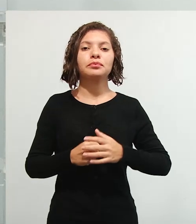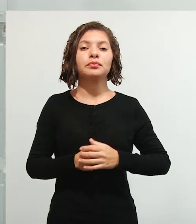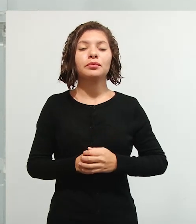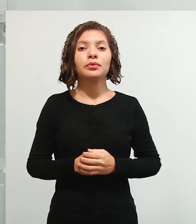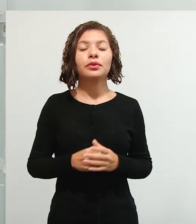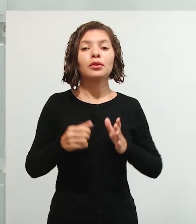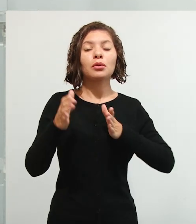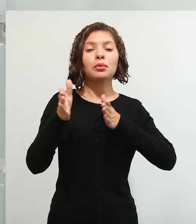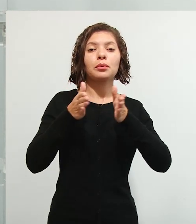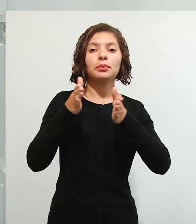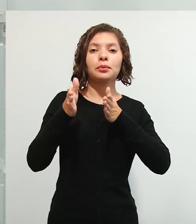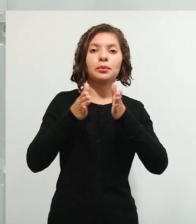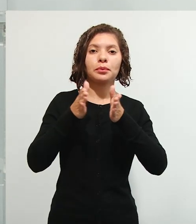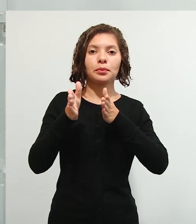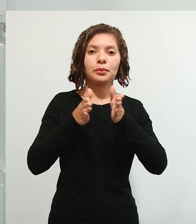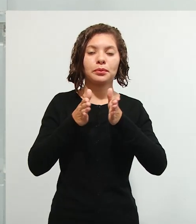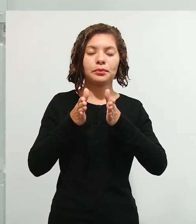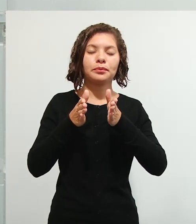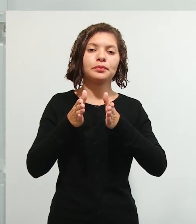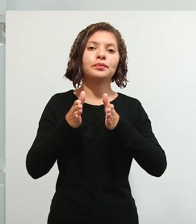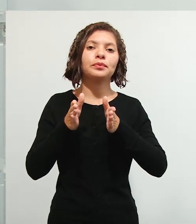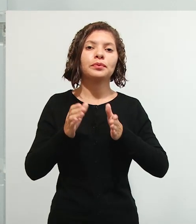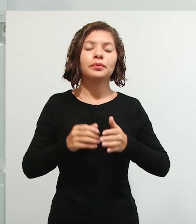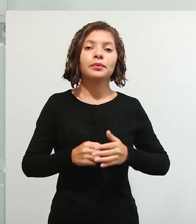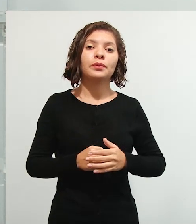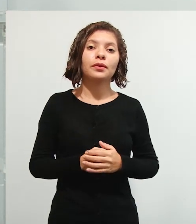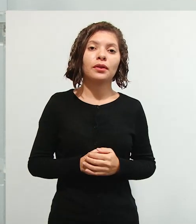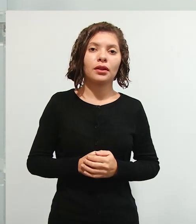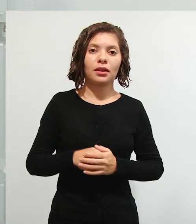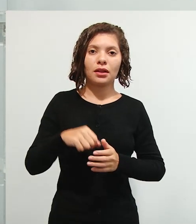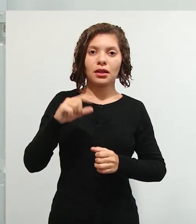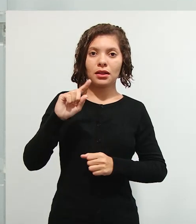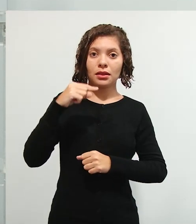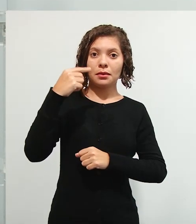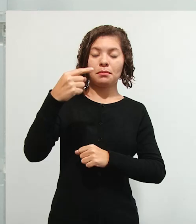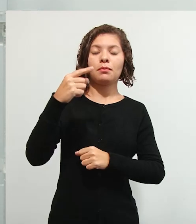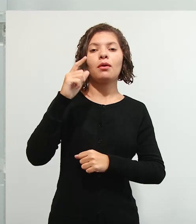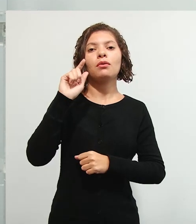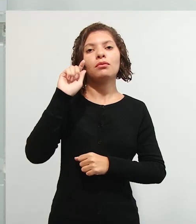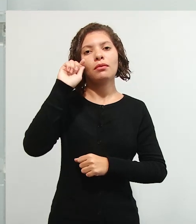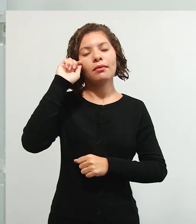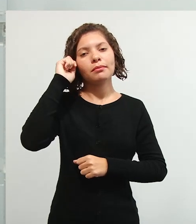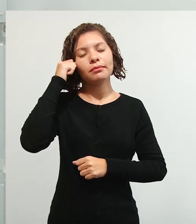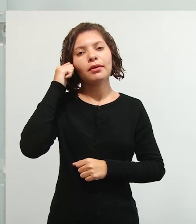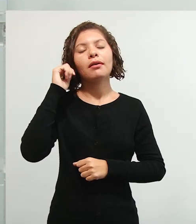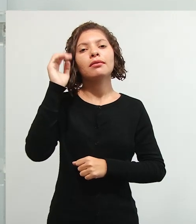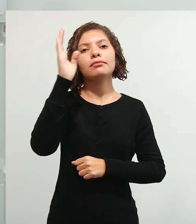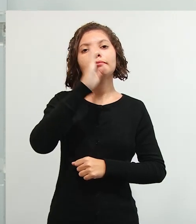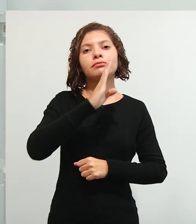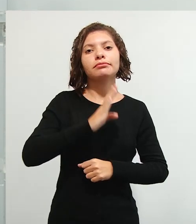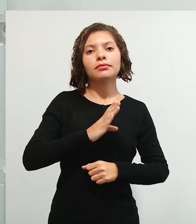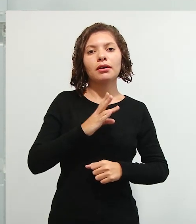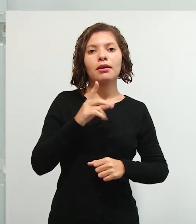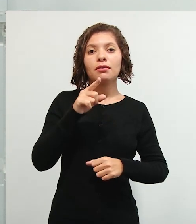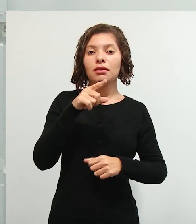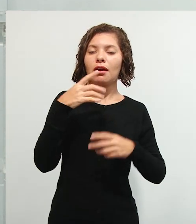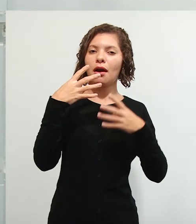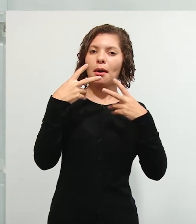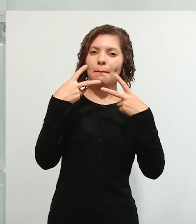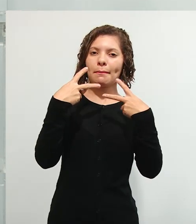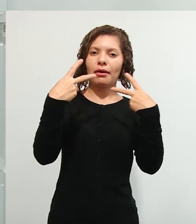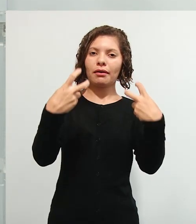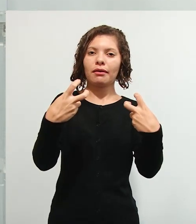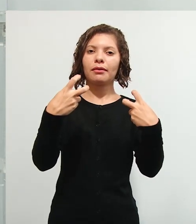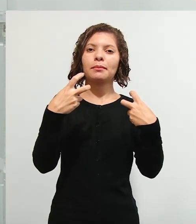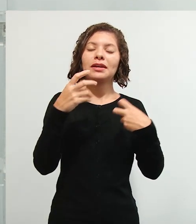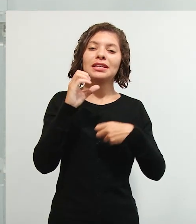período ditatorial. E lá na Frente Negra Brasileira, você vai perceber, se você for curioso,